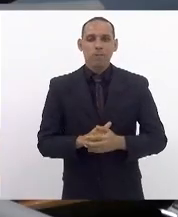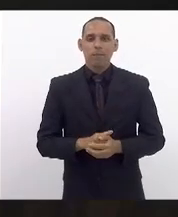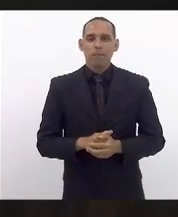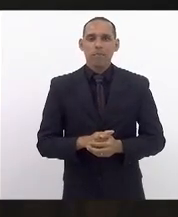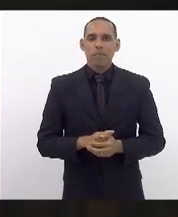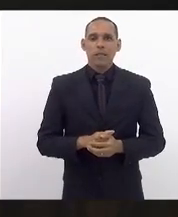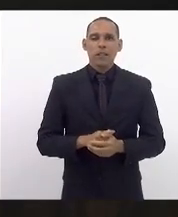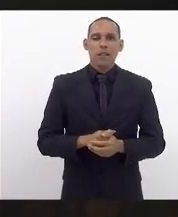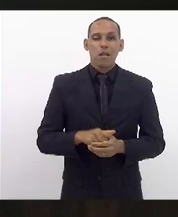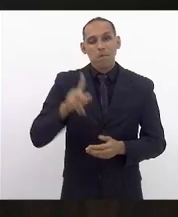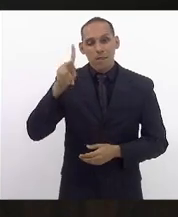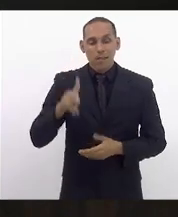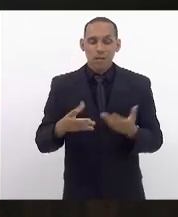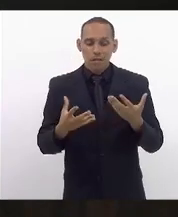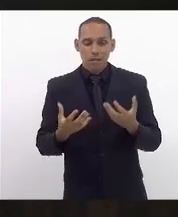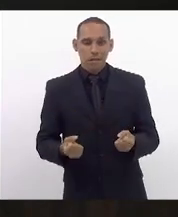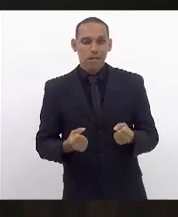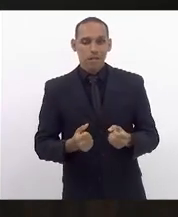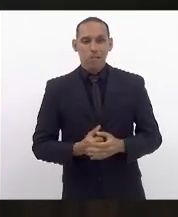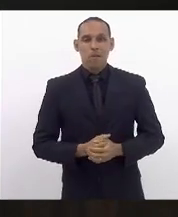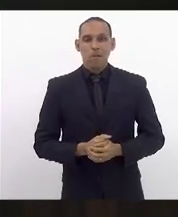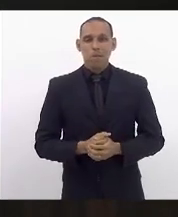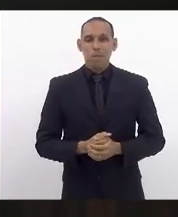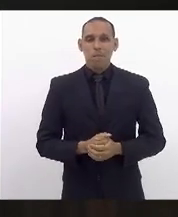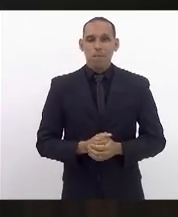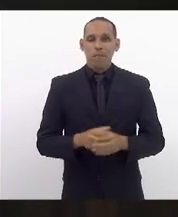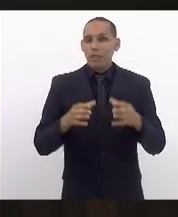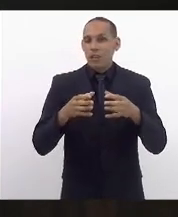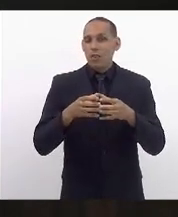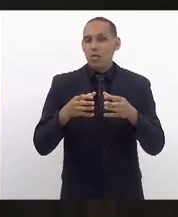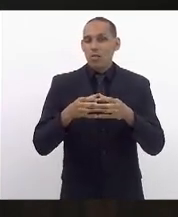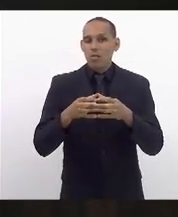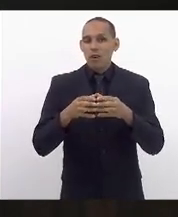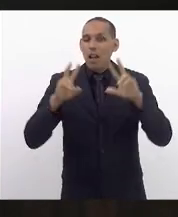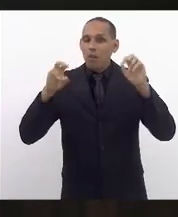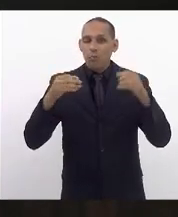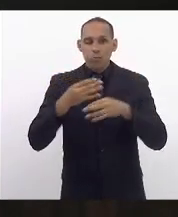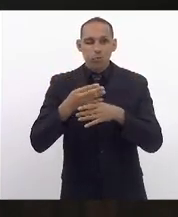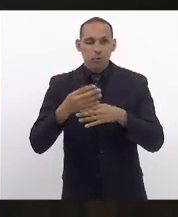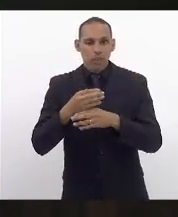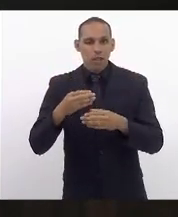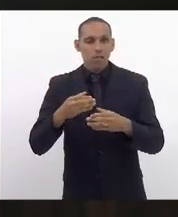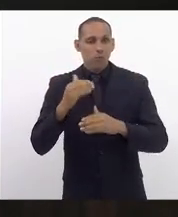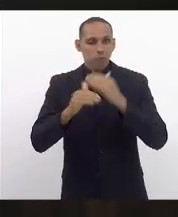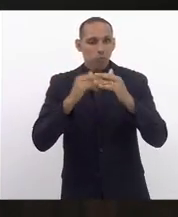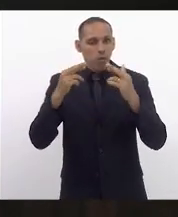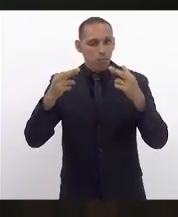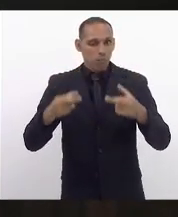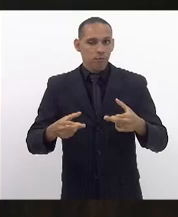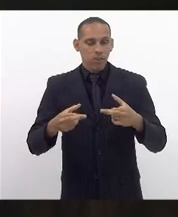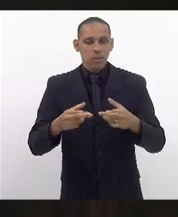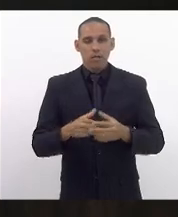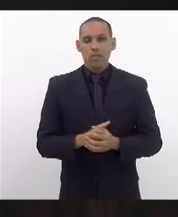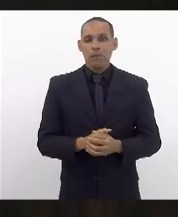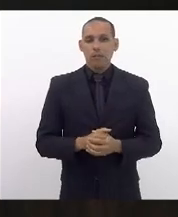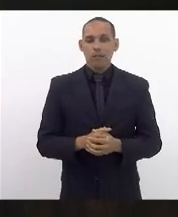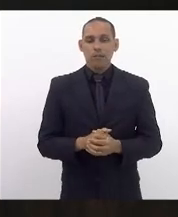presidência defere o pedido de Vossa Excelência. Pela Comissão de Assuntos Municipais e Desenvolvimentos Regionais,